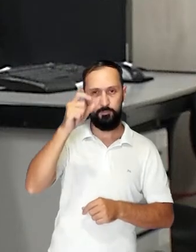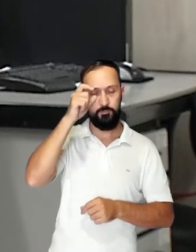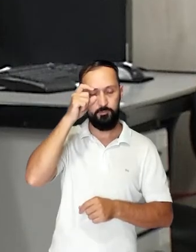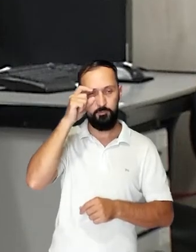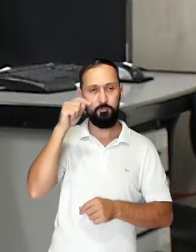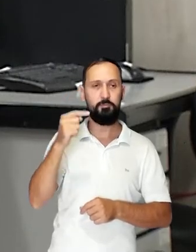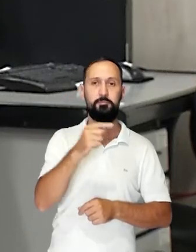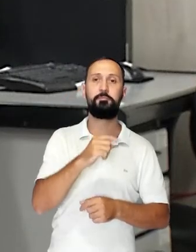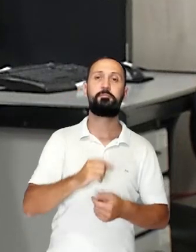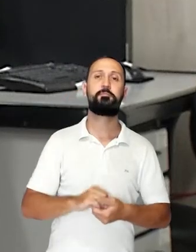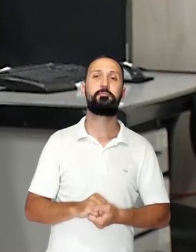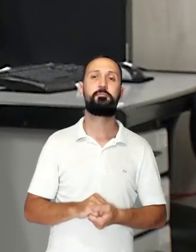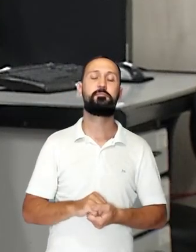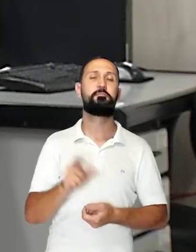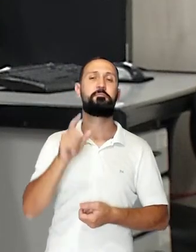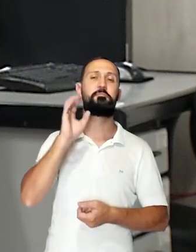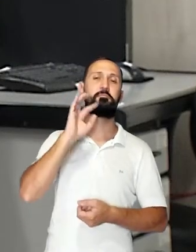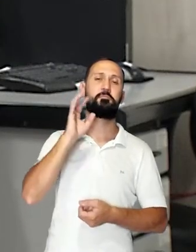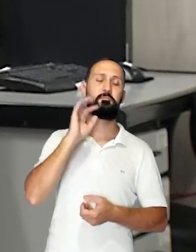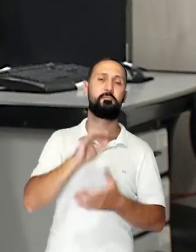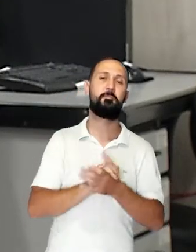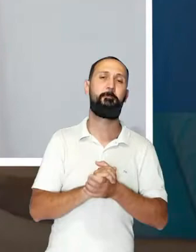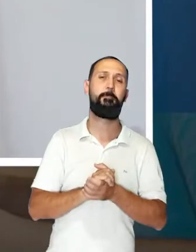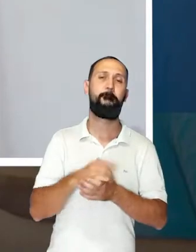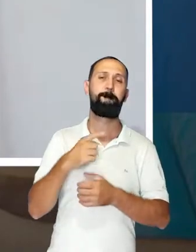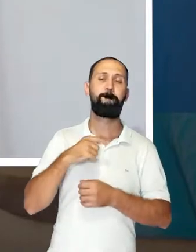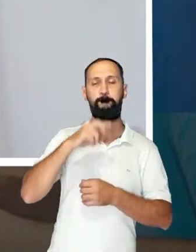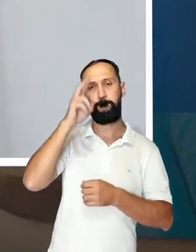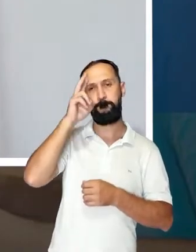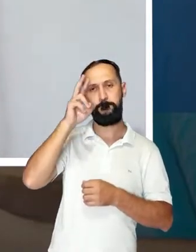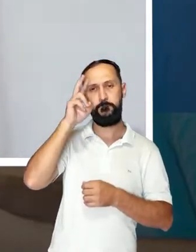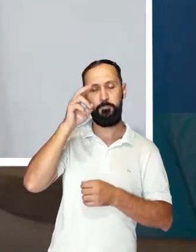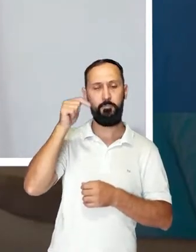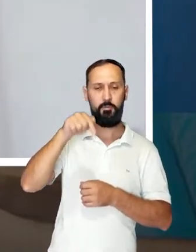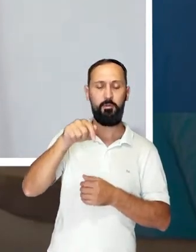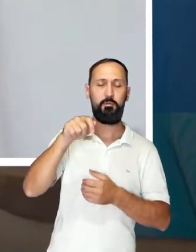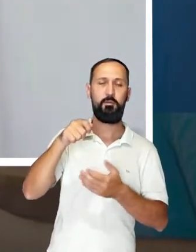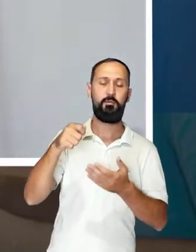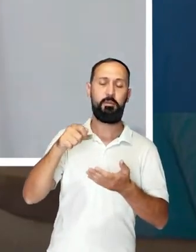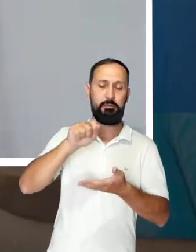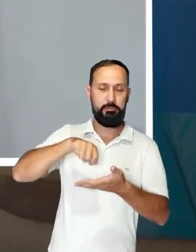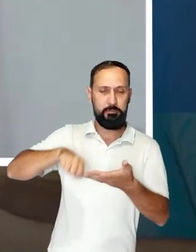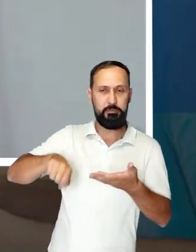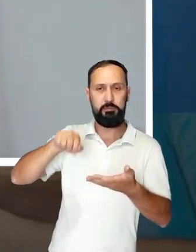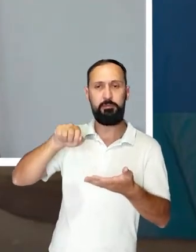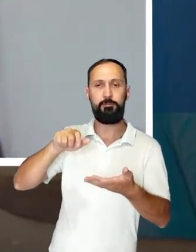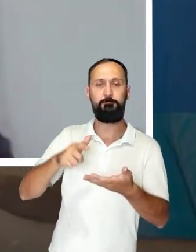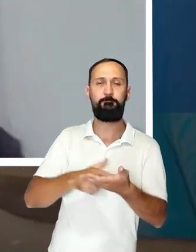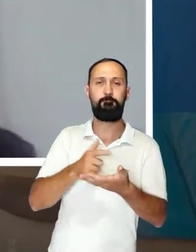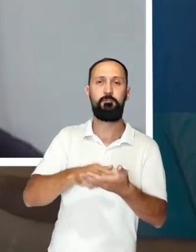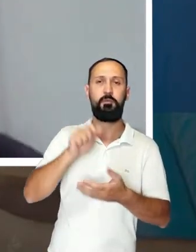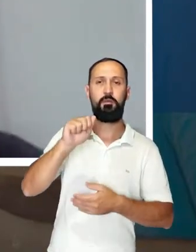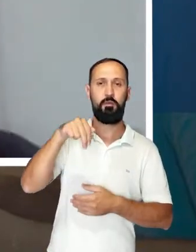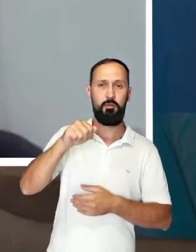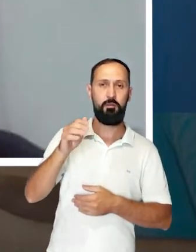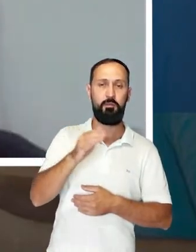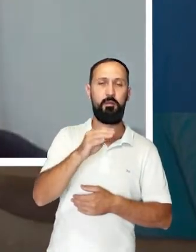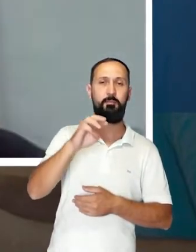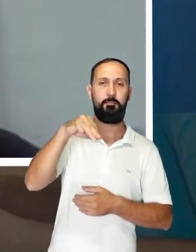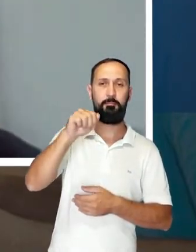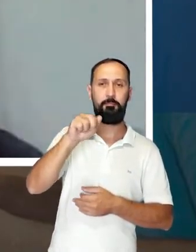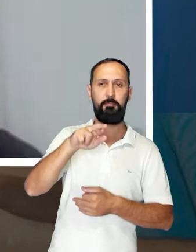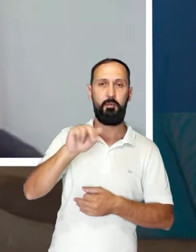o Sherlock Holmes e o Watson. Olha que legal. Eu tenho uma história publicada aqui nesse livro, que foi feito pela Ana